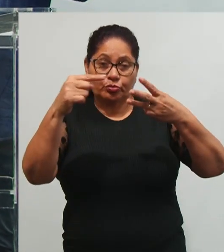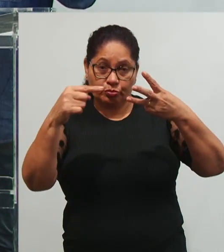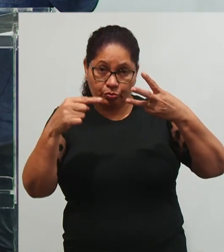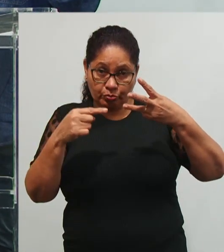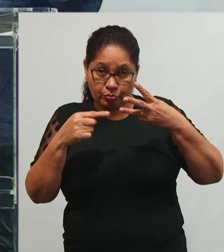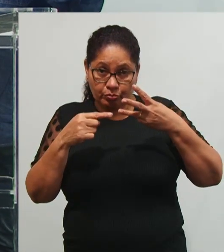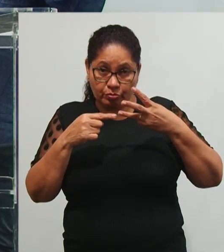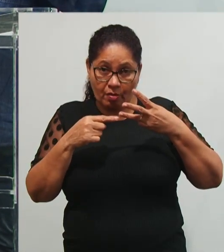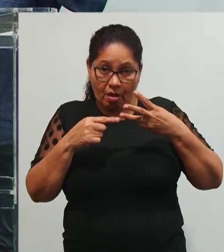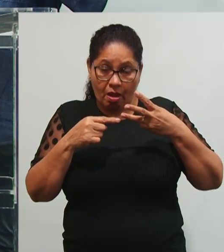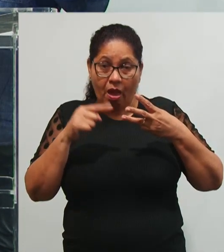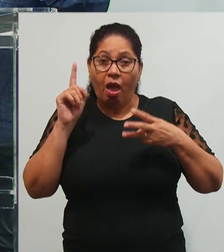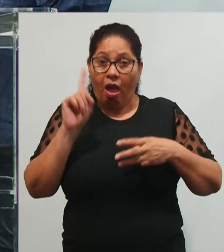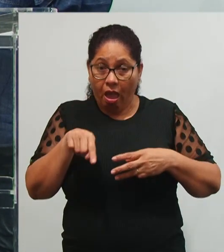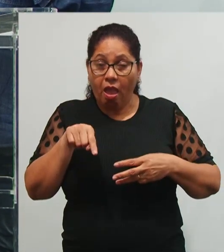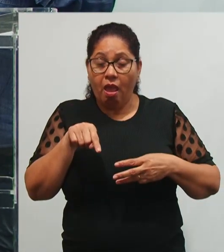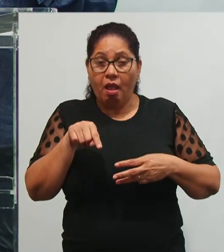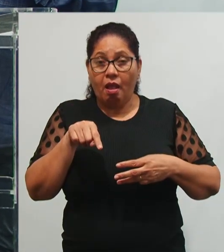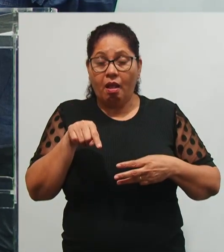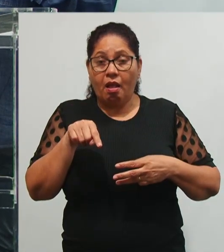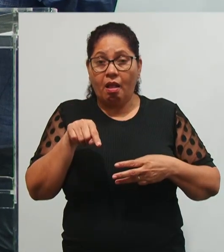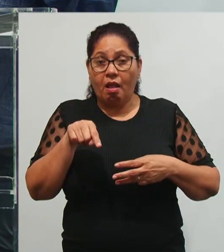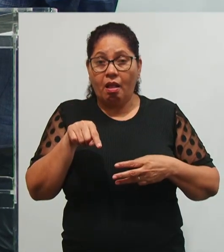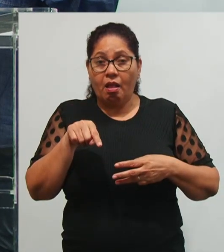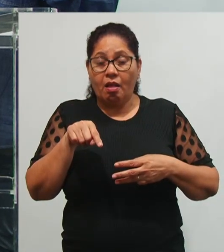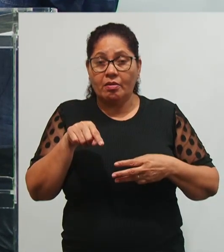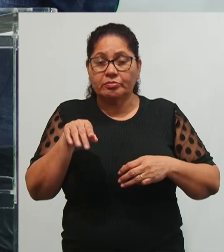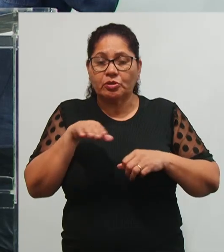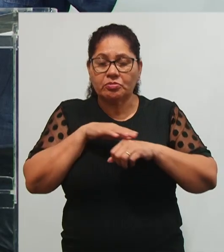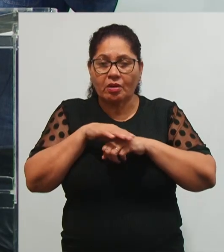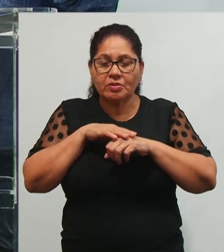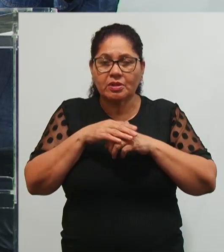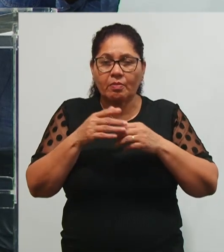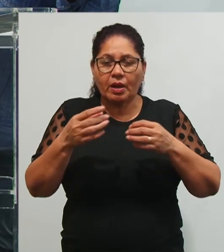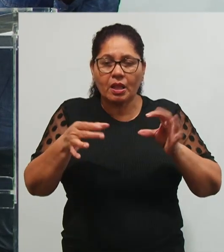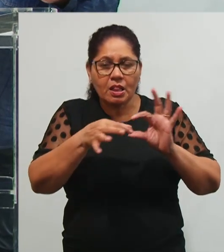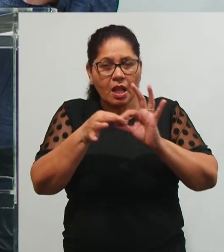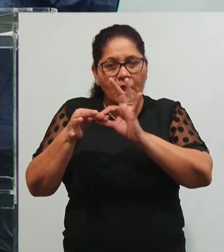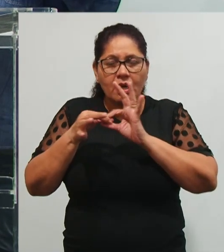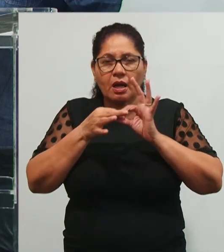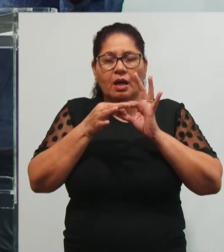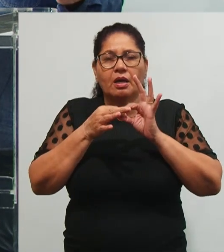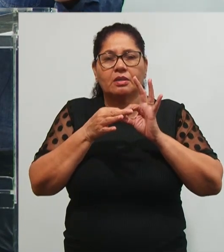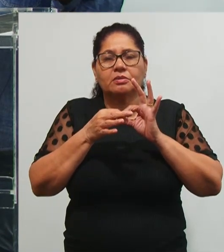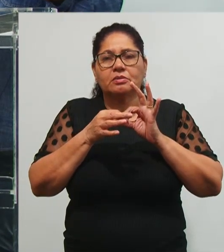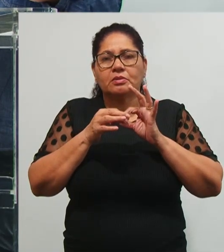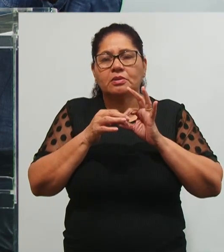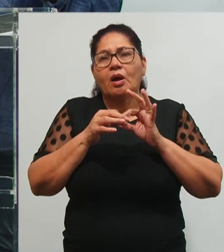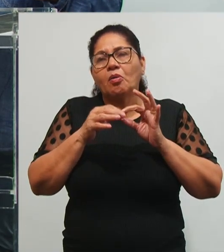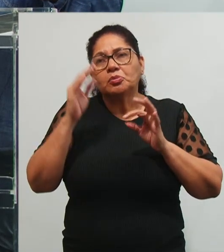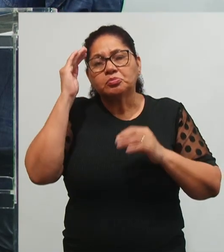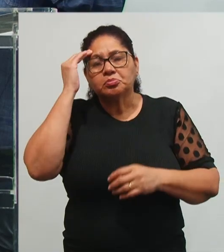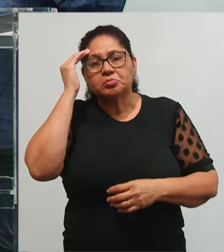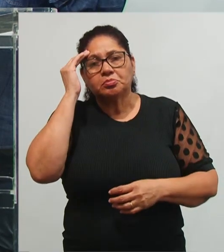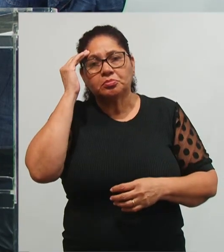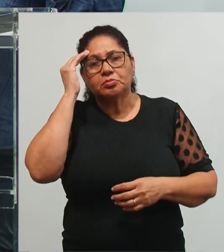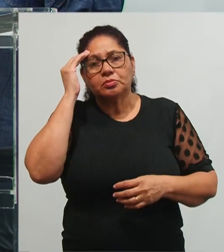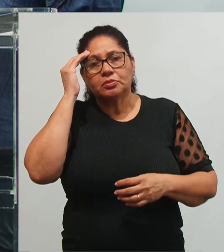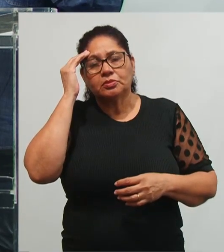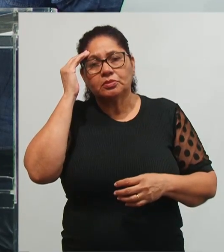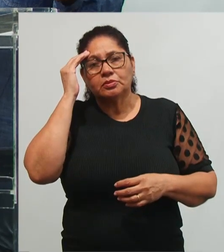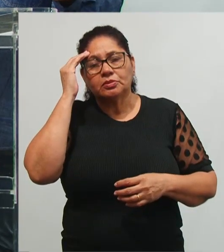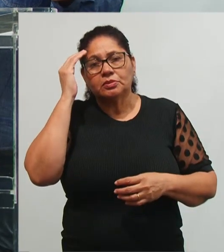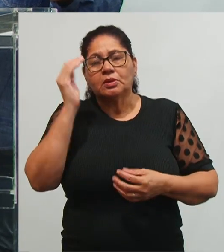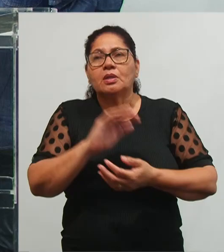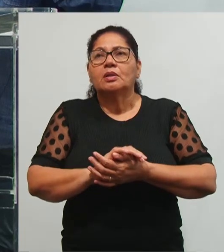três dimensões elas estão conversando. E o escopo, nós vamos entender o